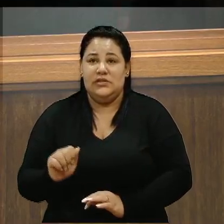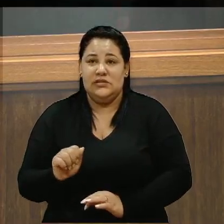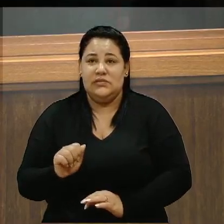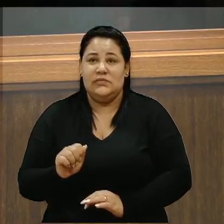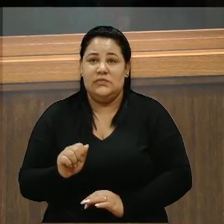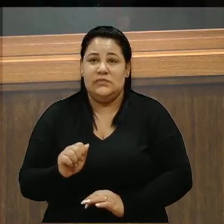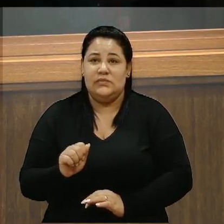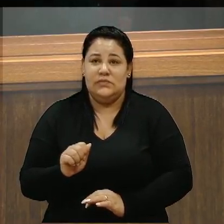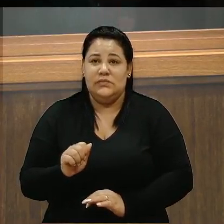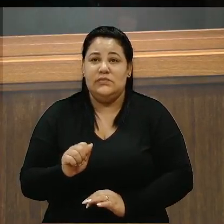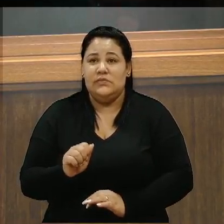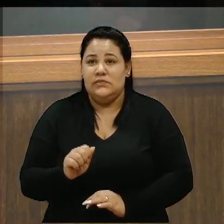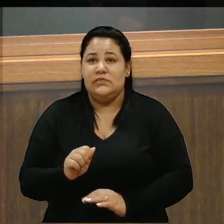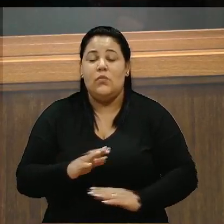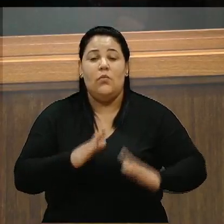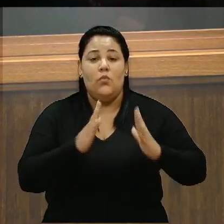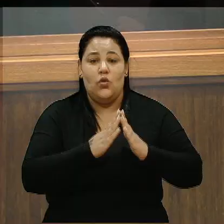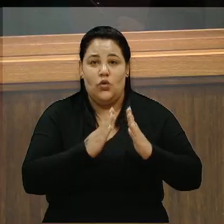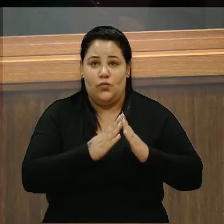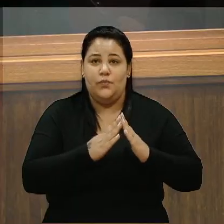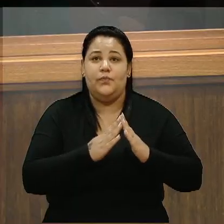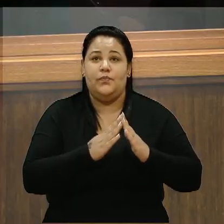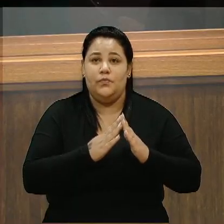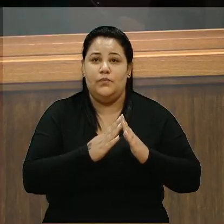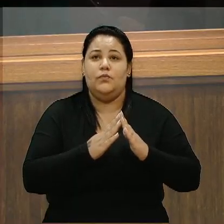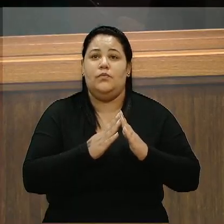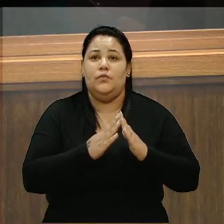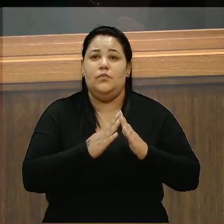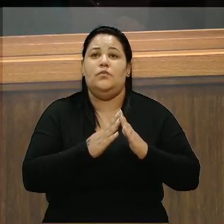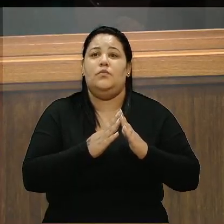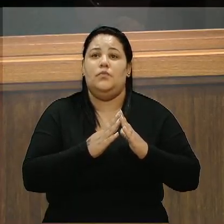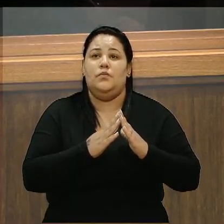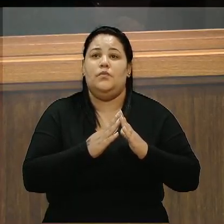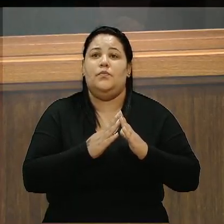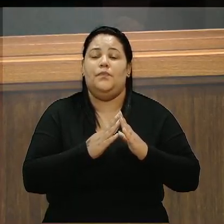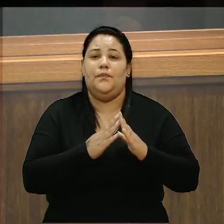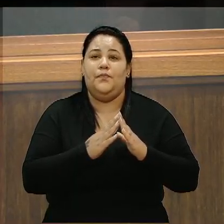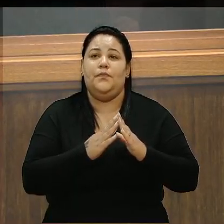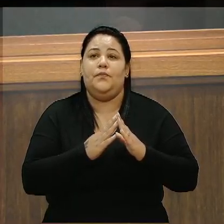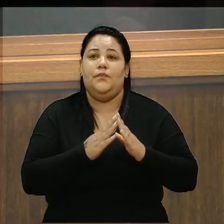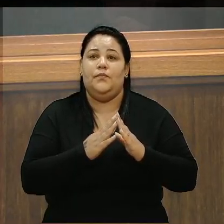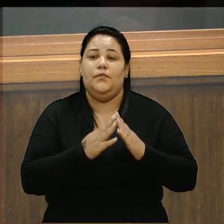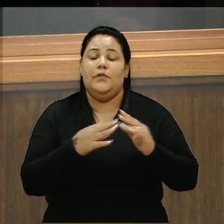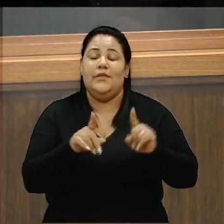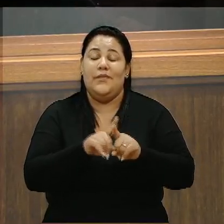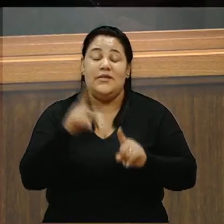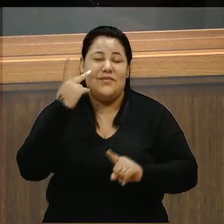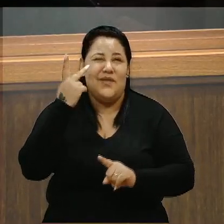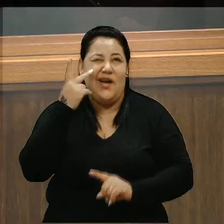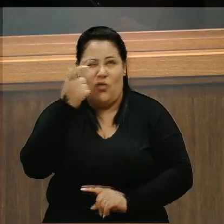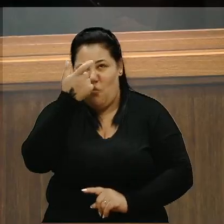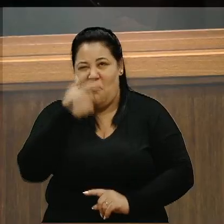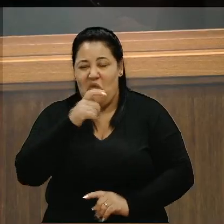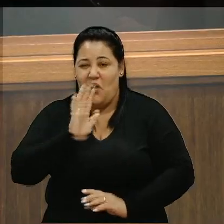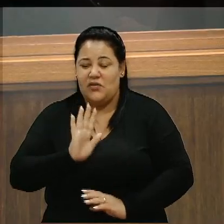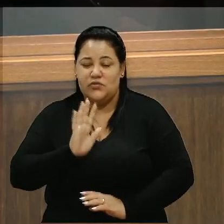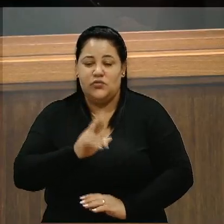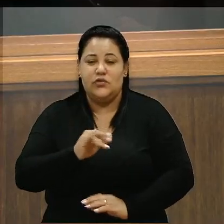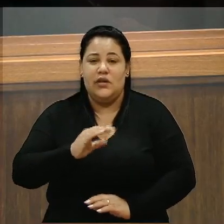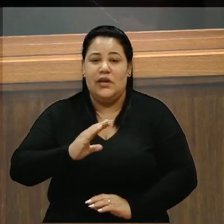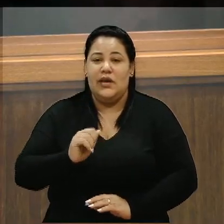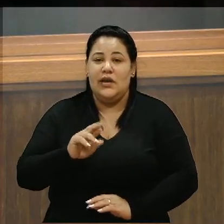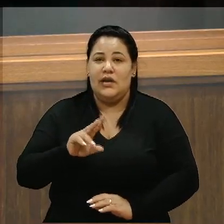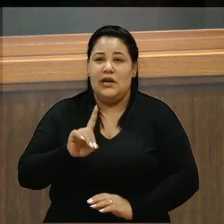morou por muitos anos na rua, se eu não me engano, em São Paulo. Então, tem muitas pessoas que hoje estão... O Ricardo,